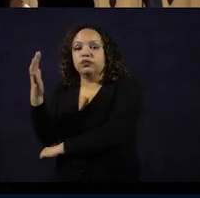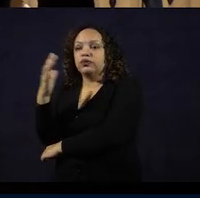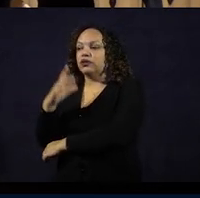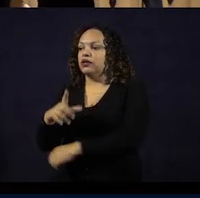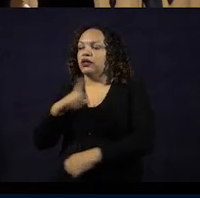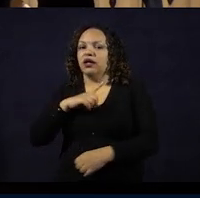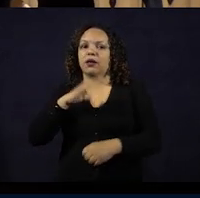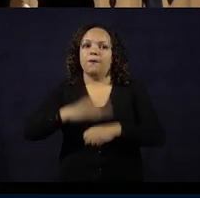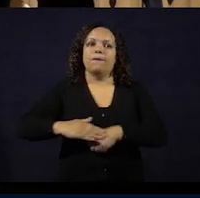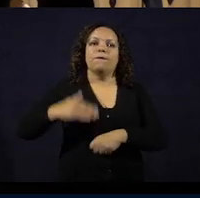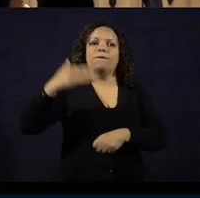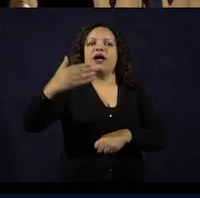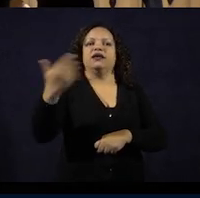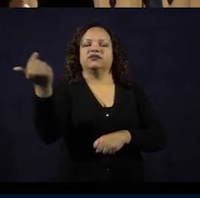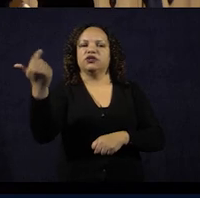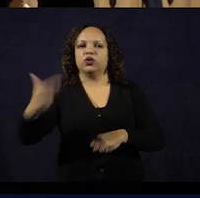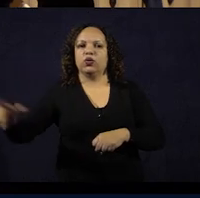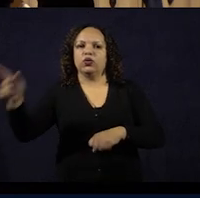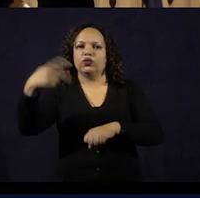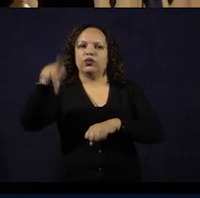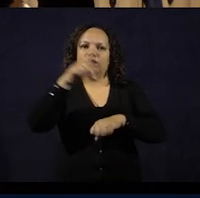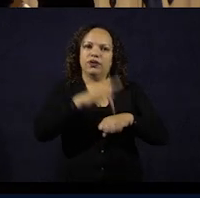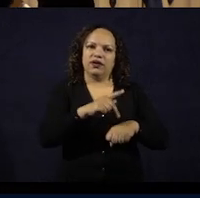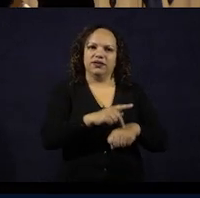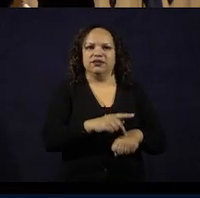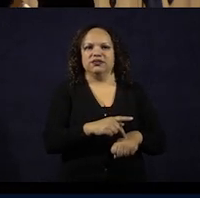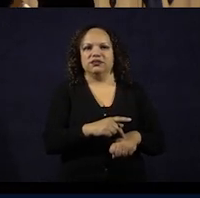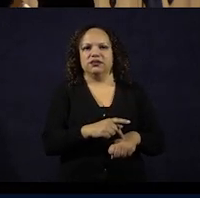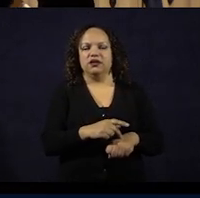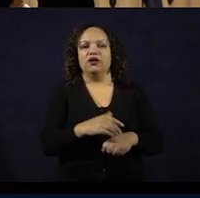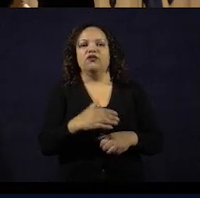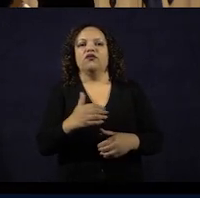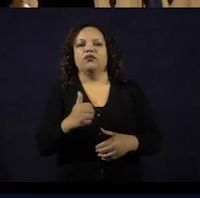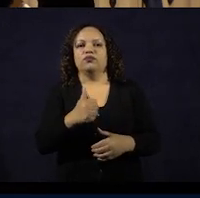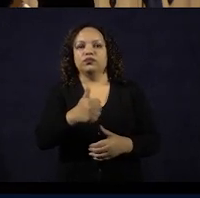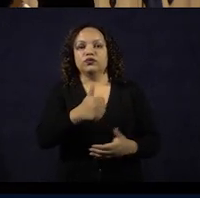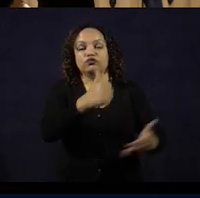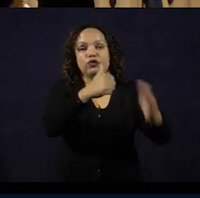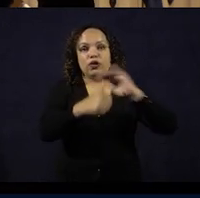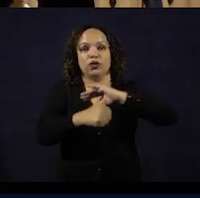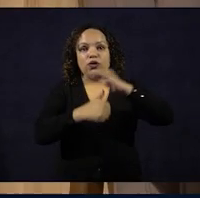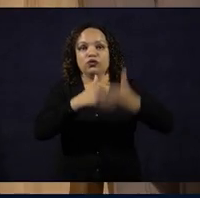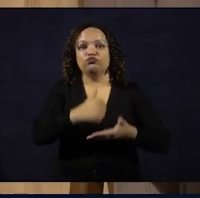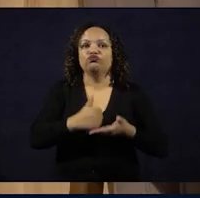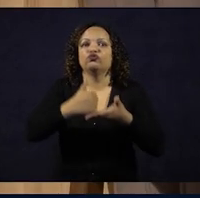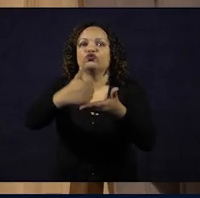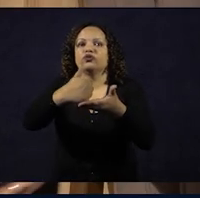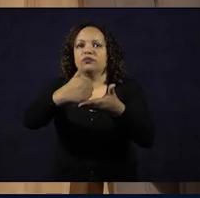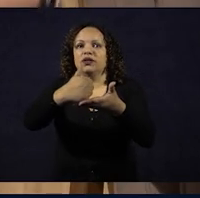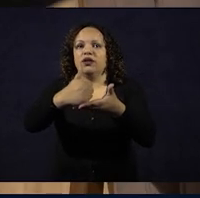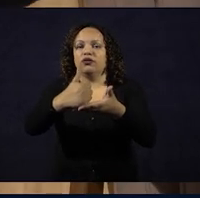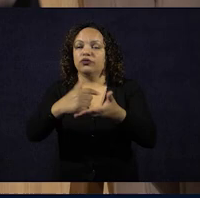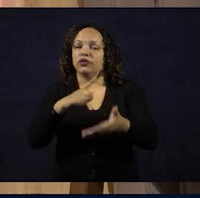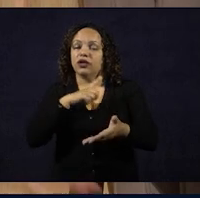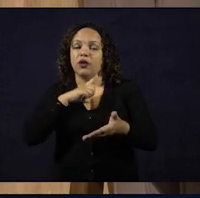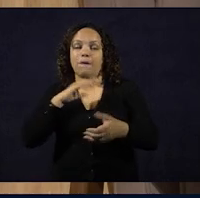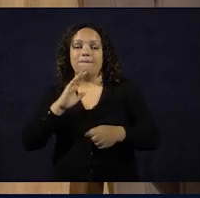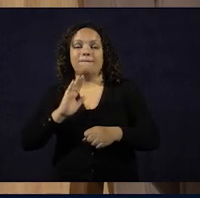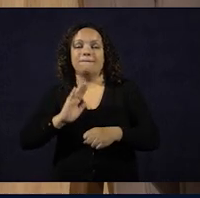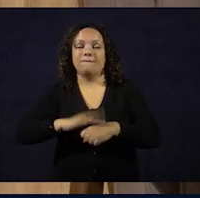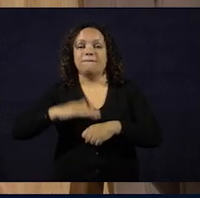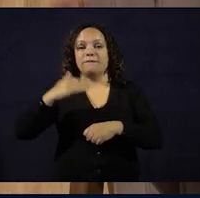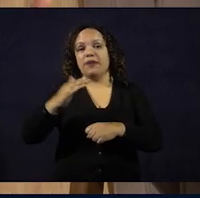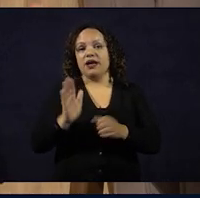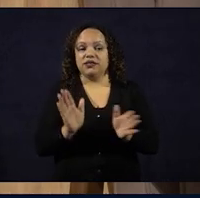chorar porque pais é cara eu sou do holandês Então vamos falar disso sustentabilidade aqui eu tenho mais a área protegida na minha empresa do que você